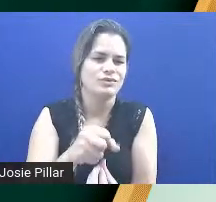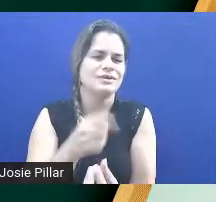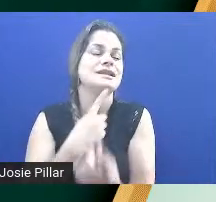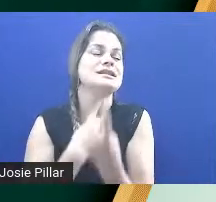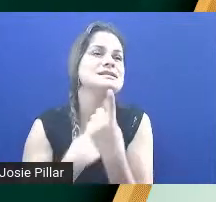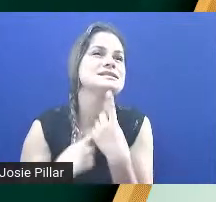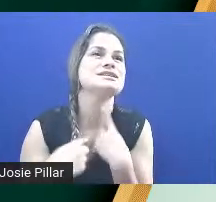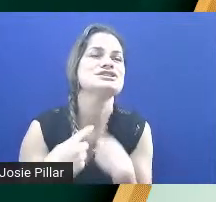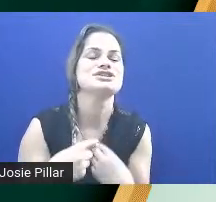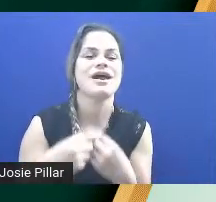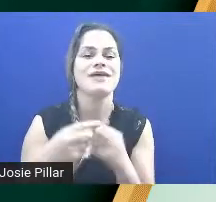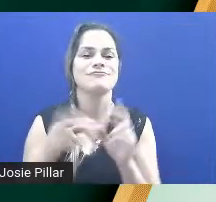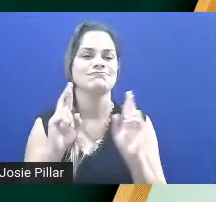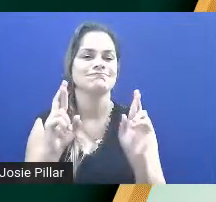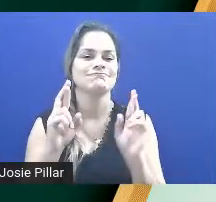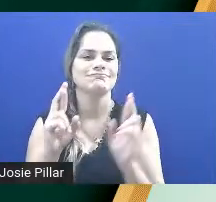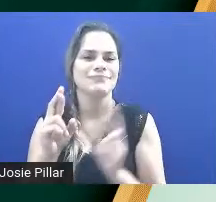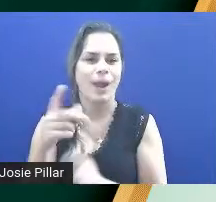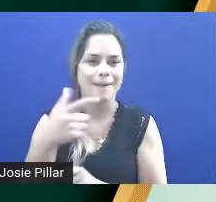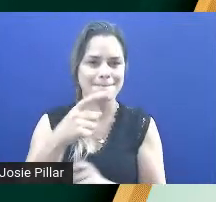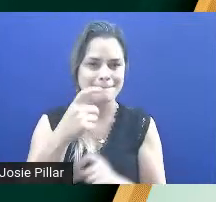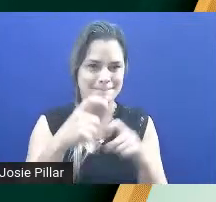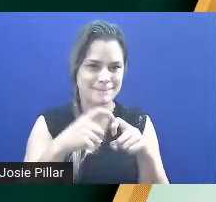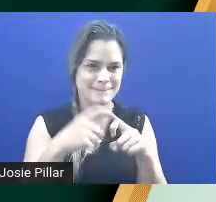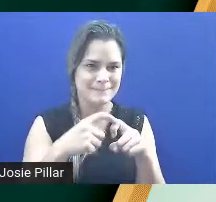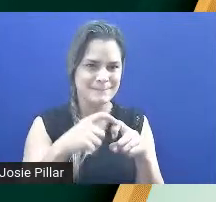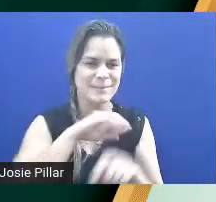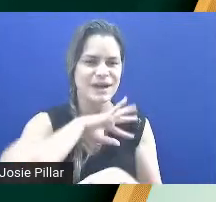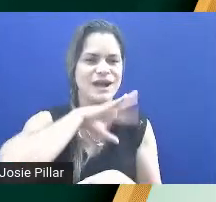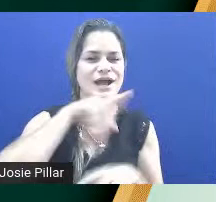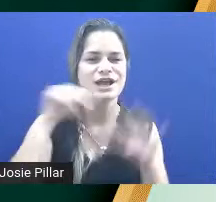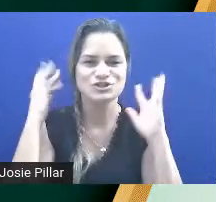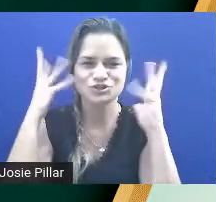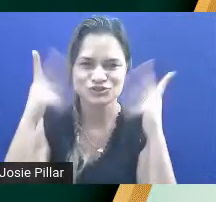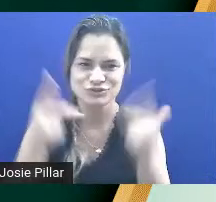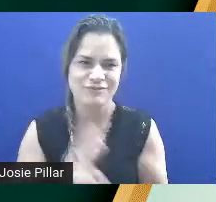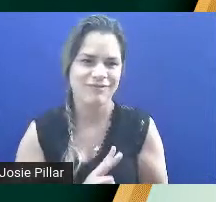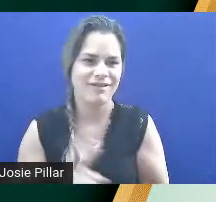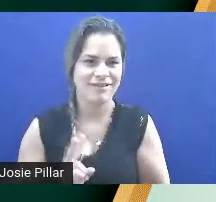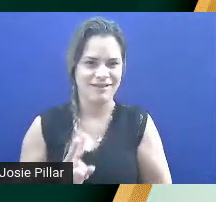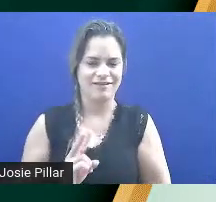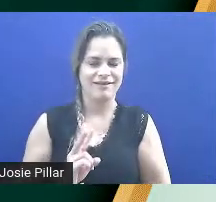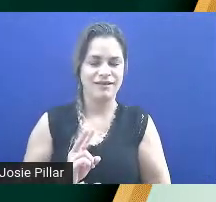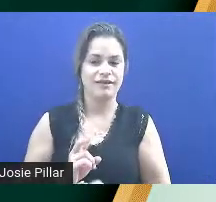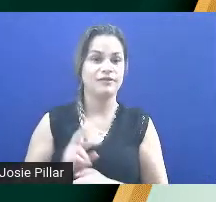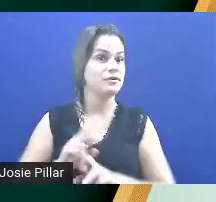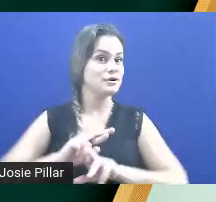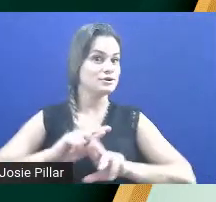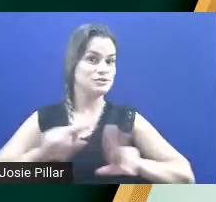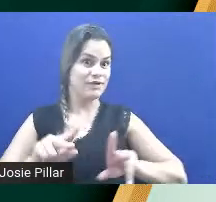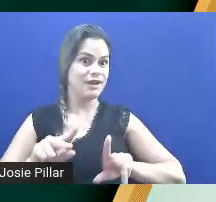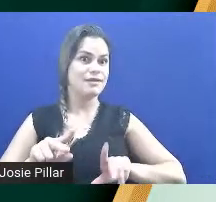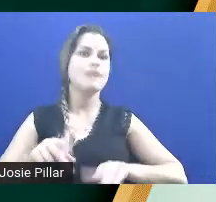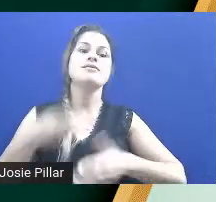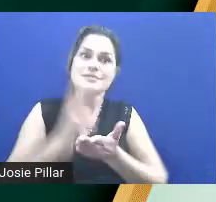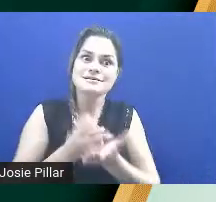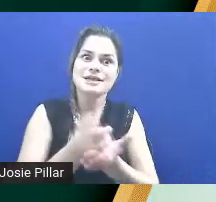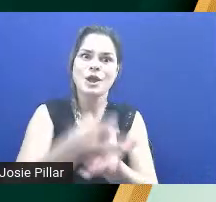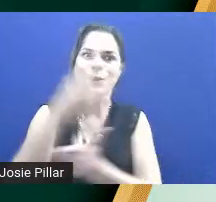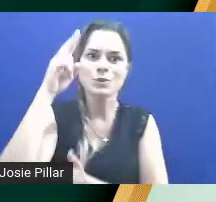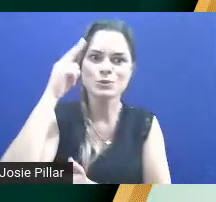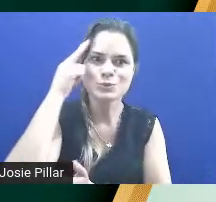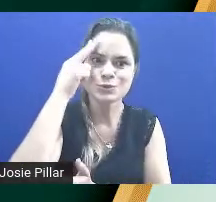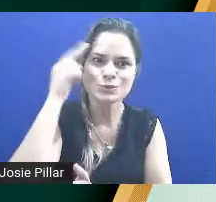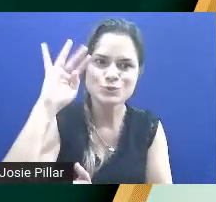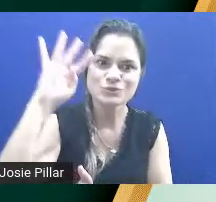médicas veterinárias. Diferenciamos-nos das demais, pois teimamos e insistimos no sonho da infância. E não foi